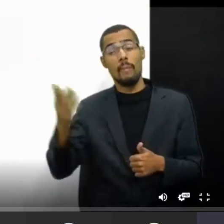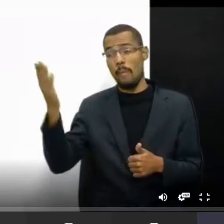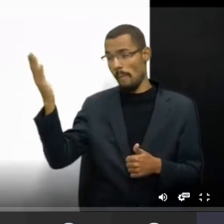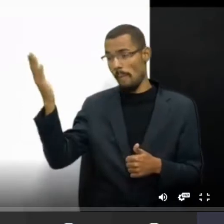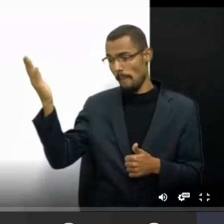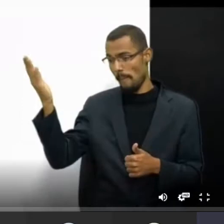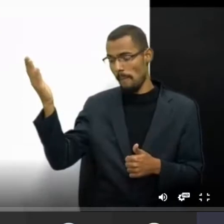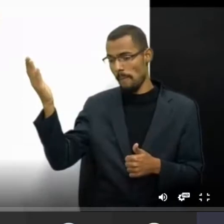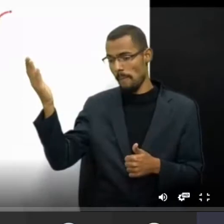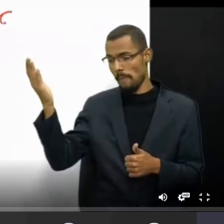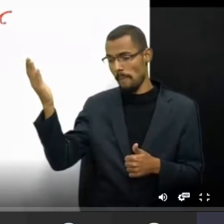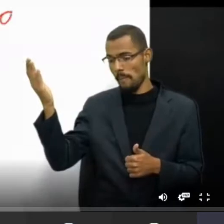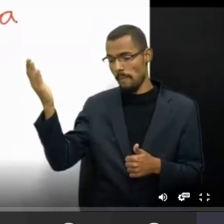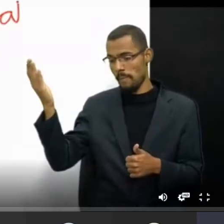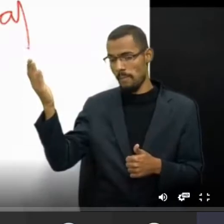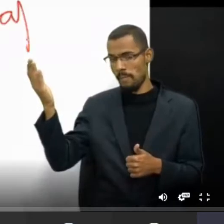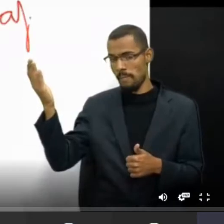papilas